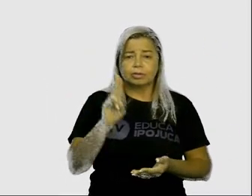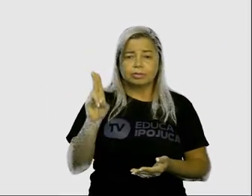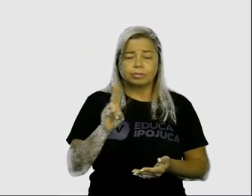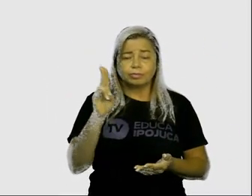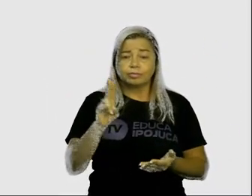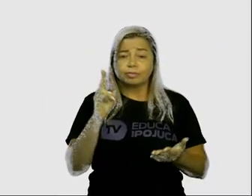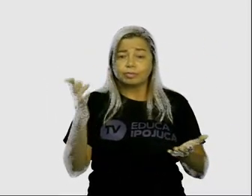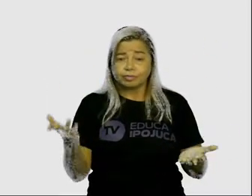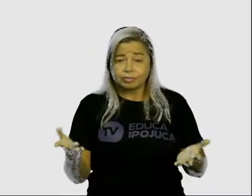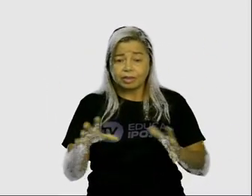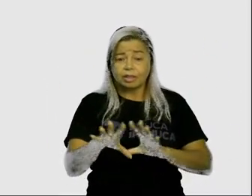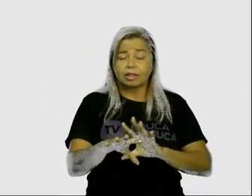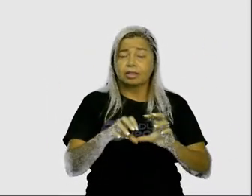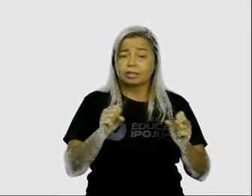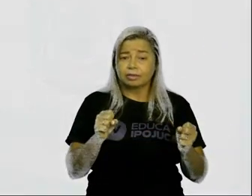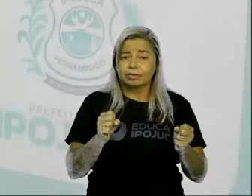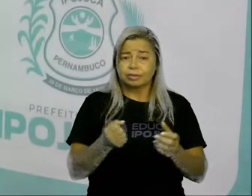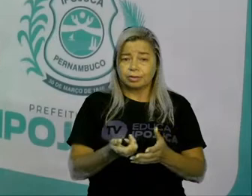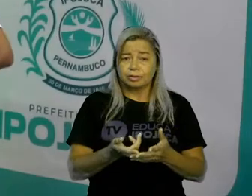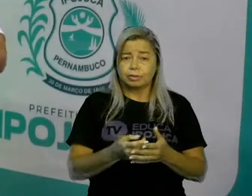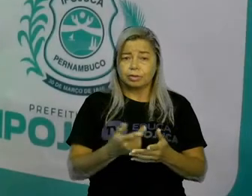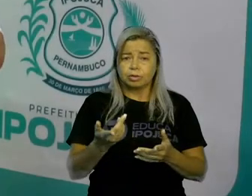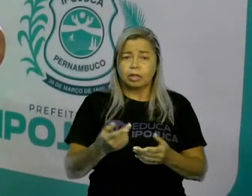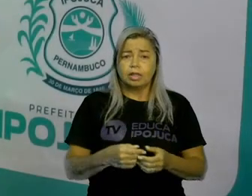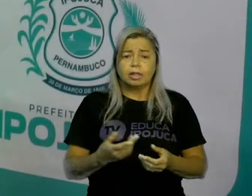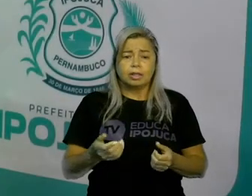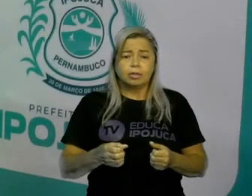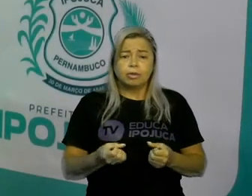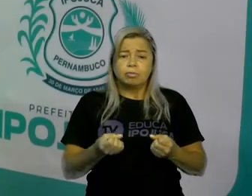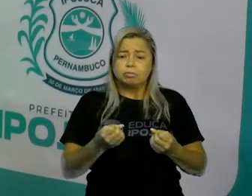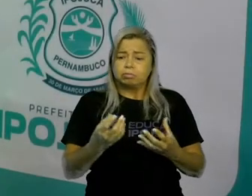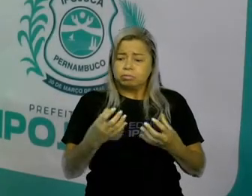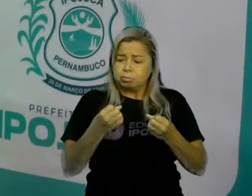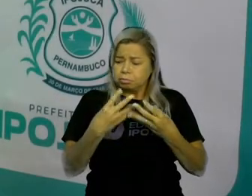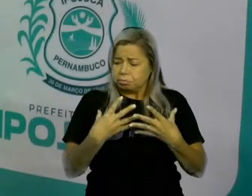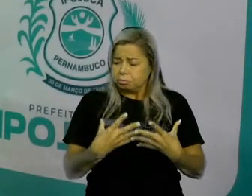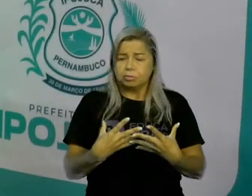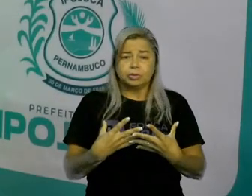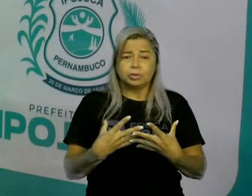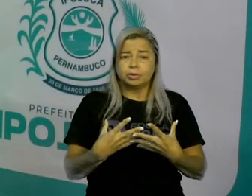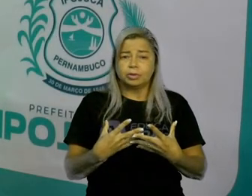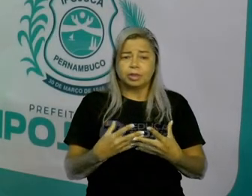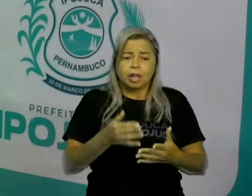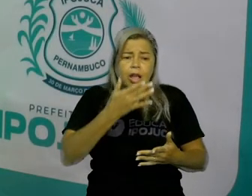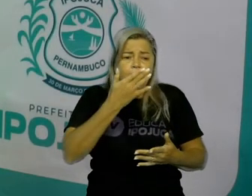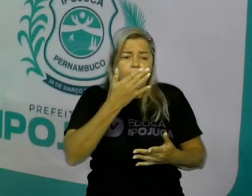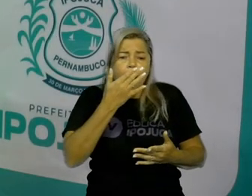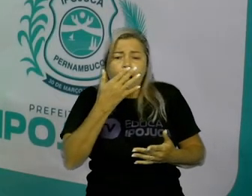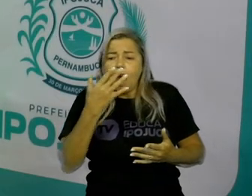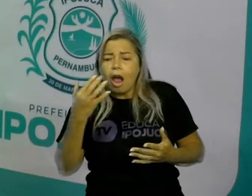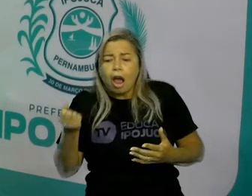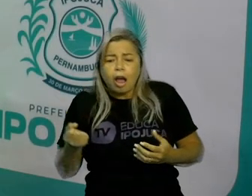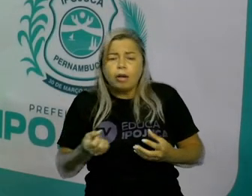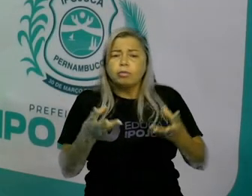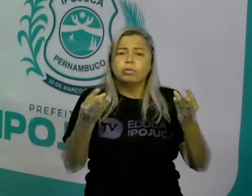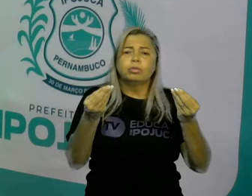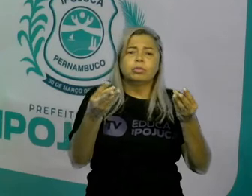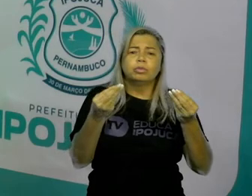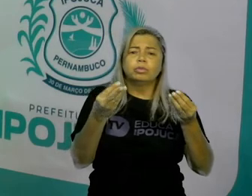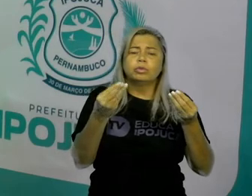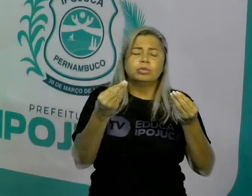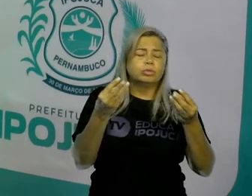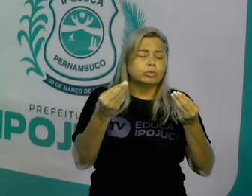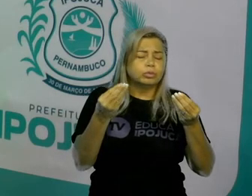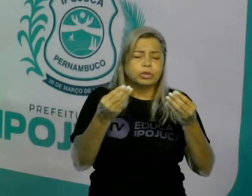ó. E as formas dele é bem colorida. Se você observar, onde você, se você conhece, você começa a ver a arte de